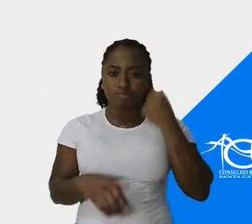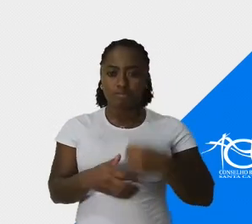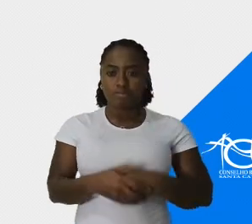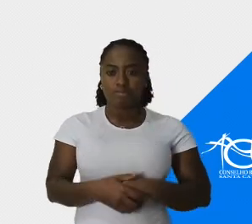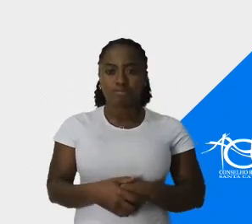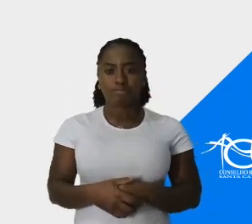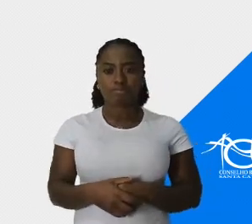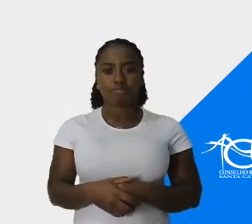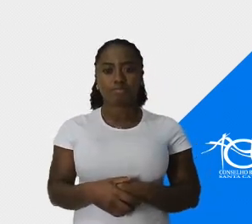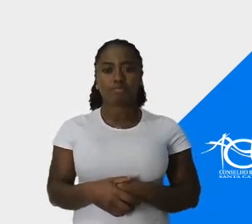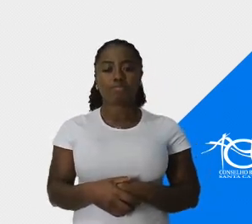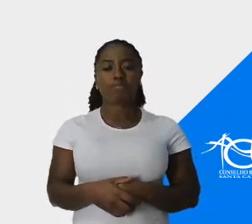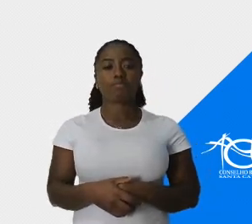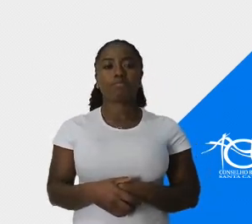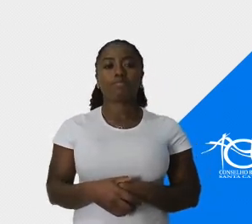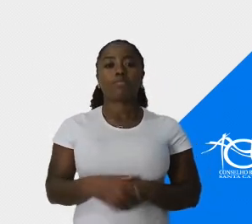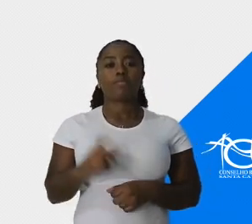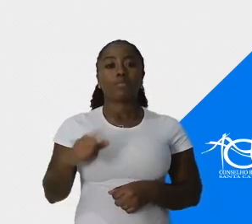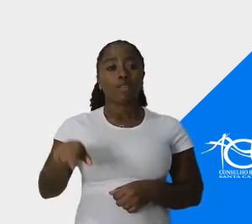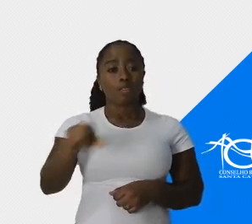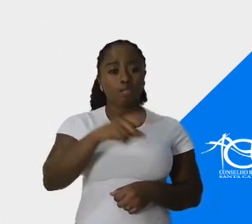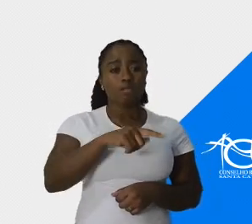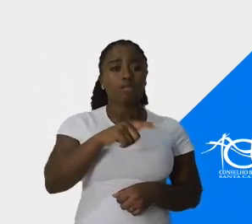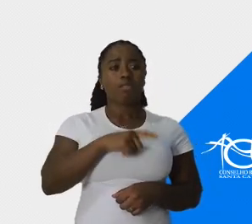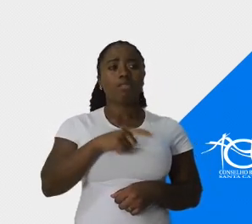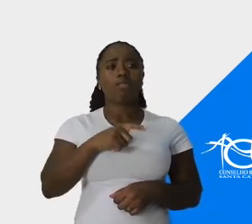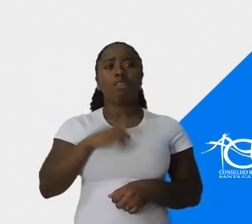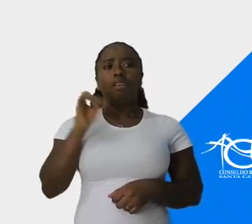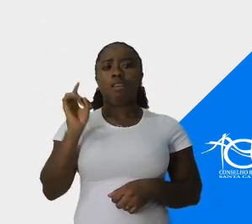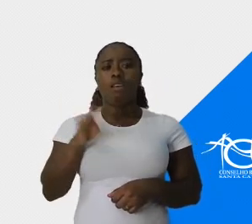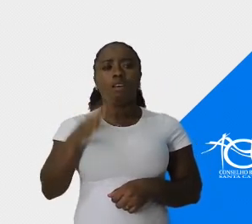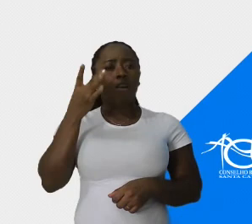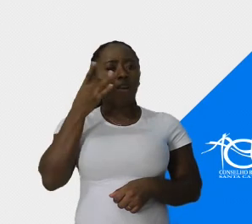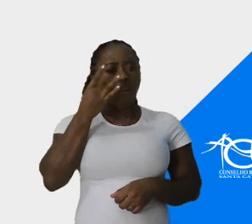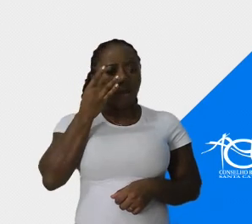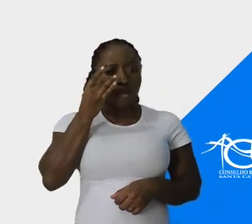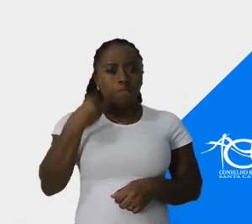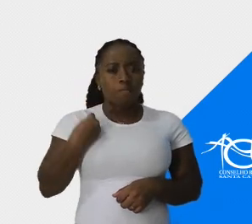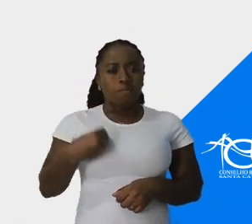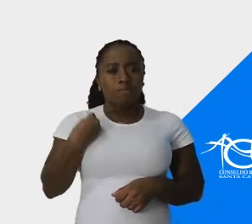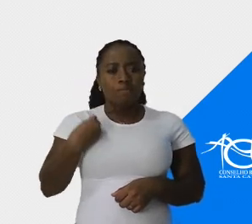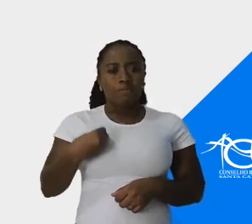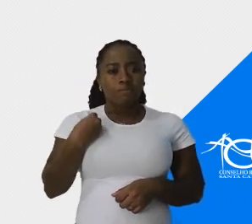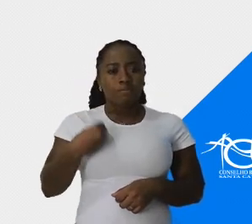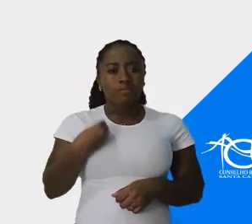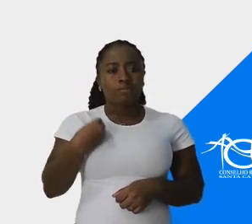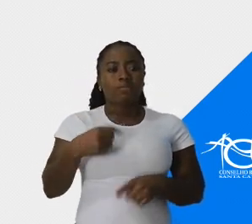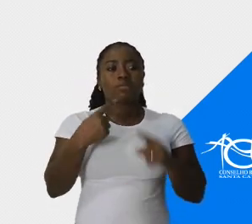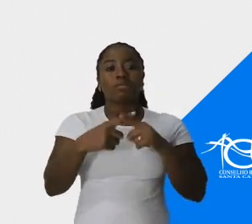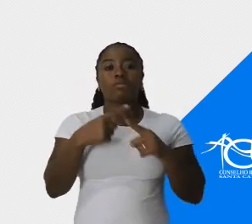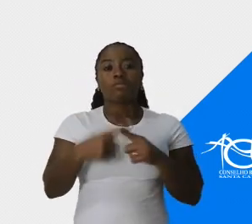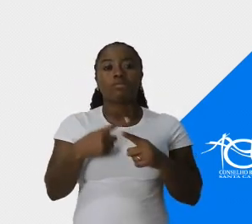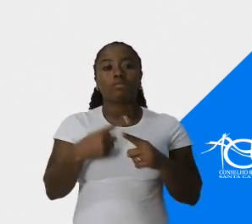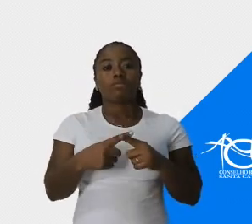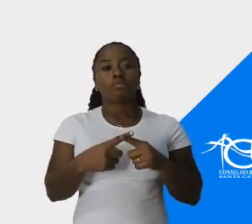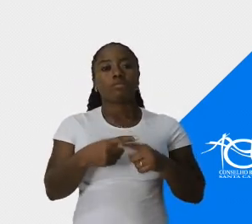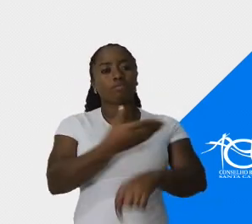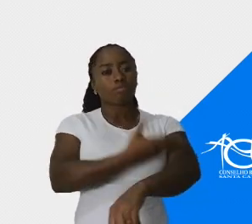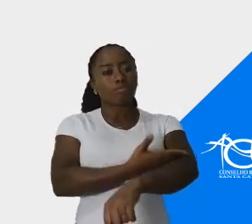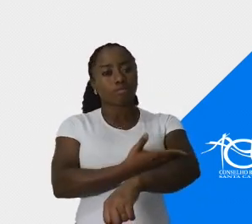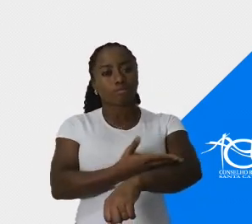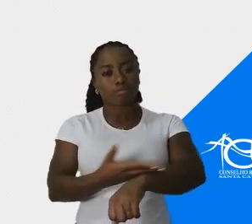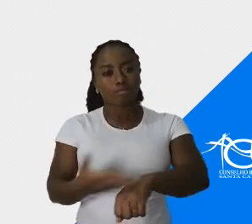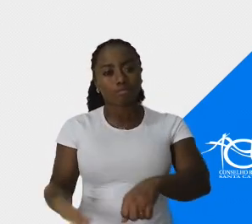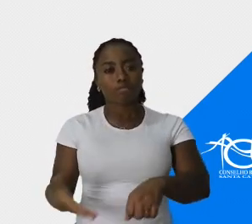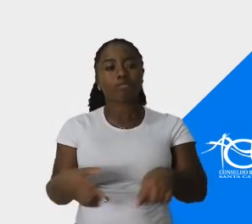cultura mais da presencialidade, né? Até por questões não somente da cultura profissional, mas ainda tem a ver com a necessidade de mudanças de